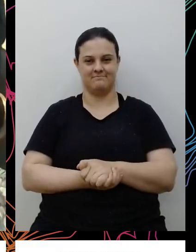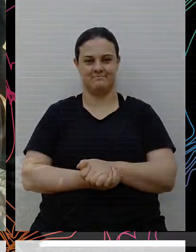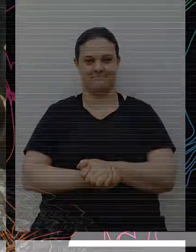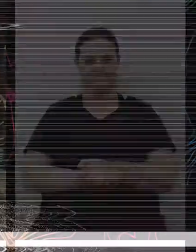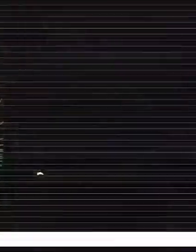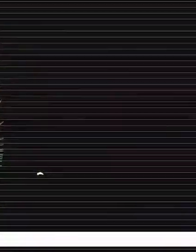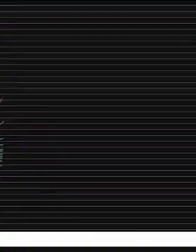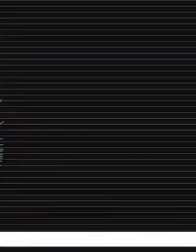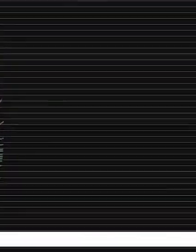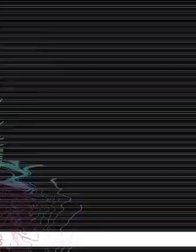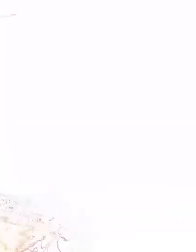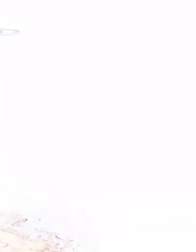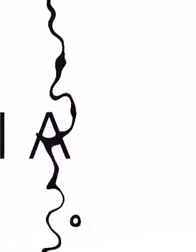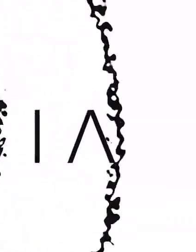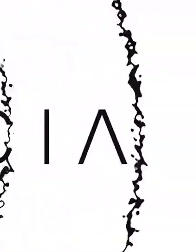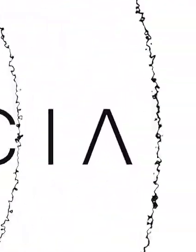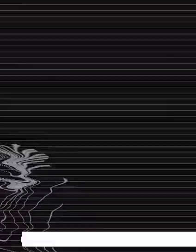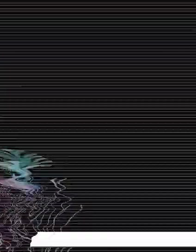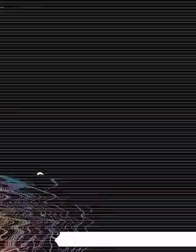Tchau.